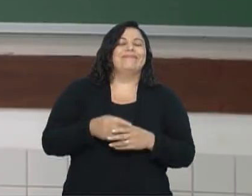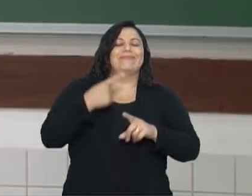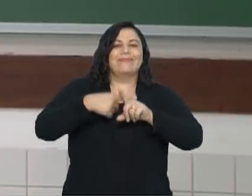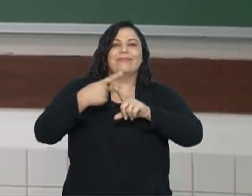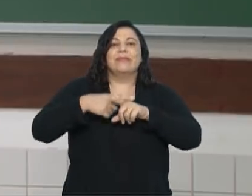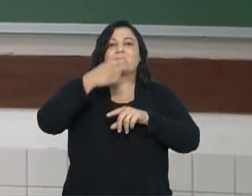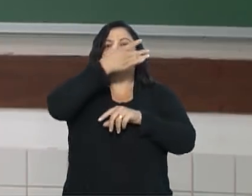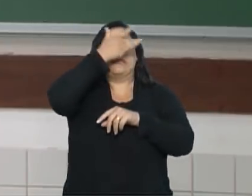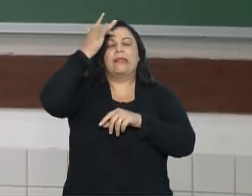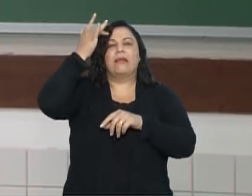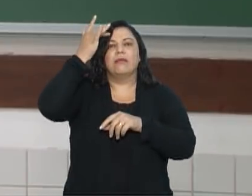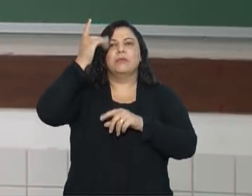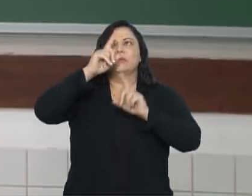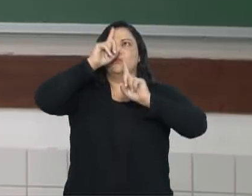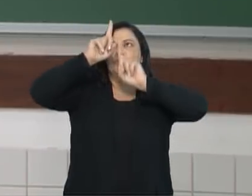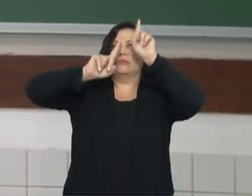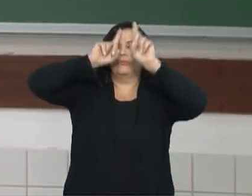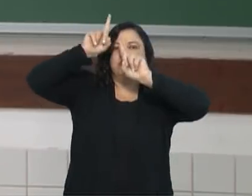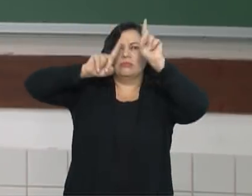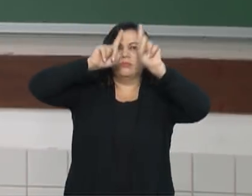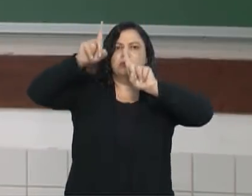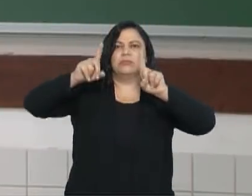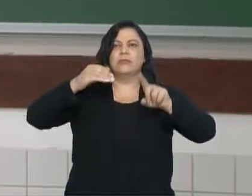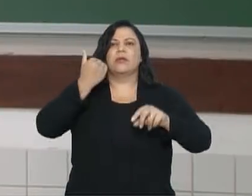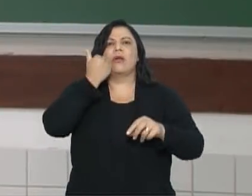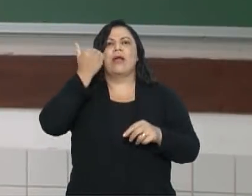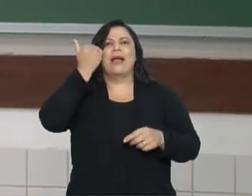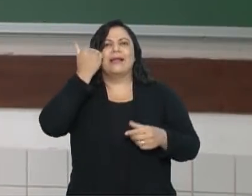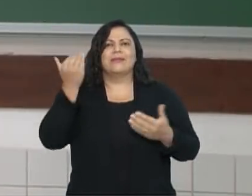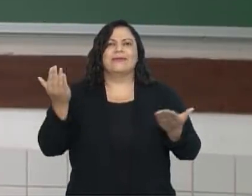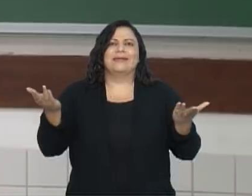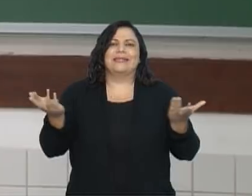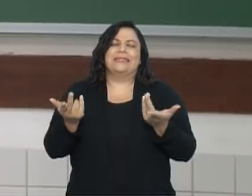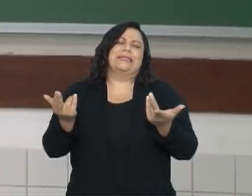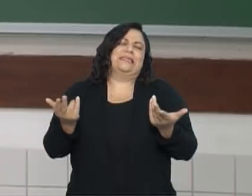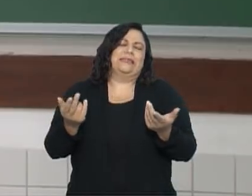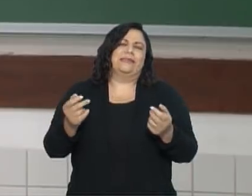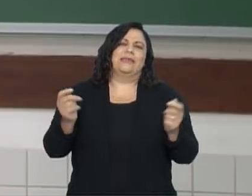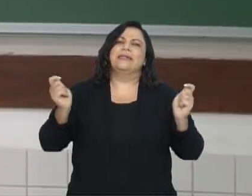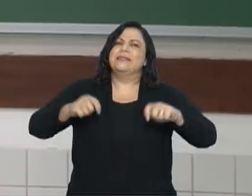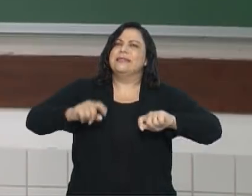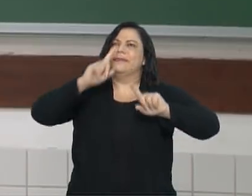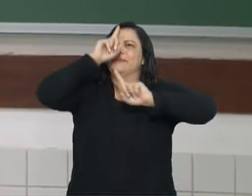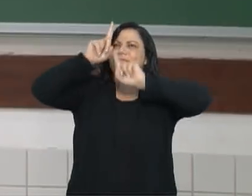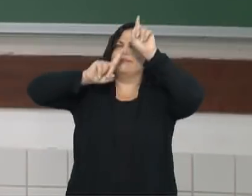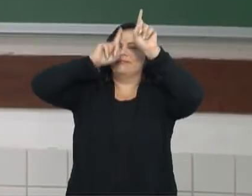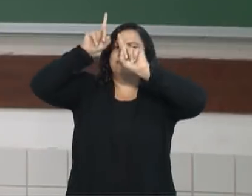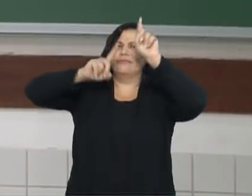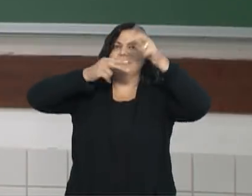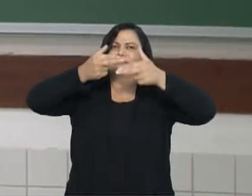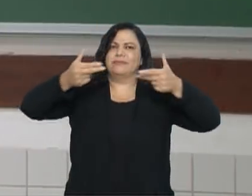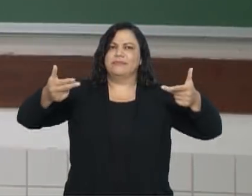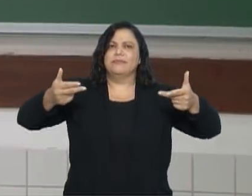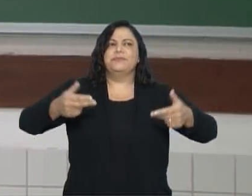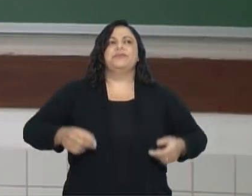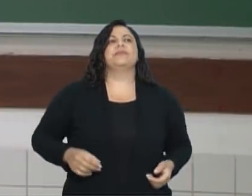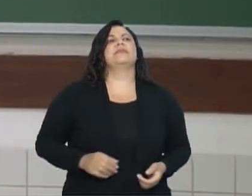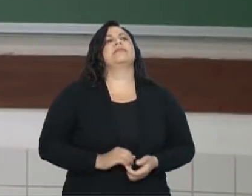número, no meio de milhões de adolescentes, sempre vai aparecer alguém inventando alguma coisa. Então,